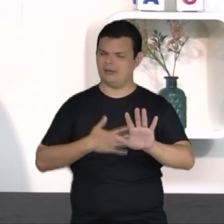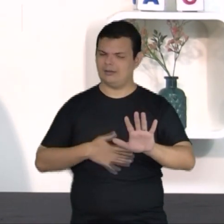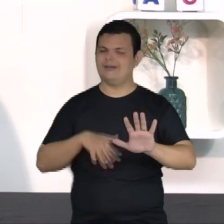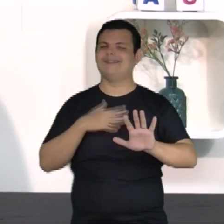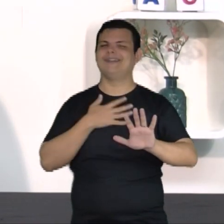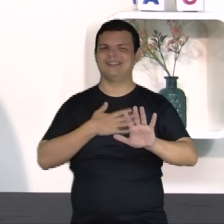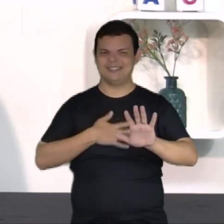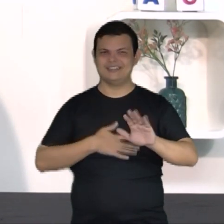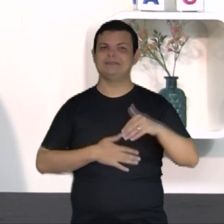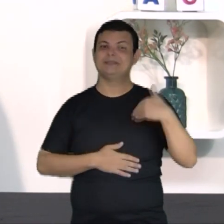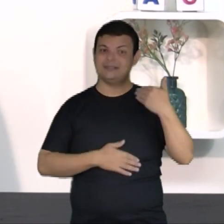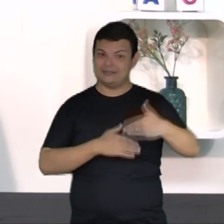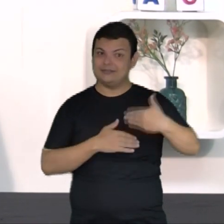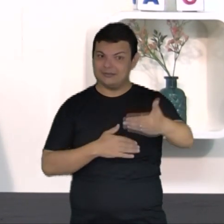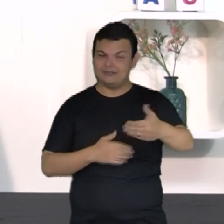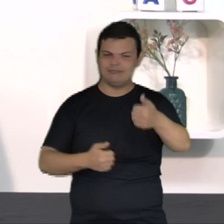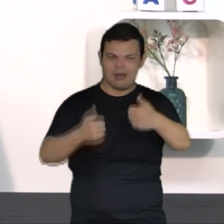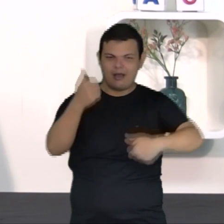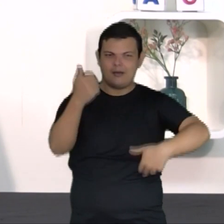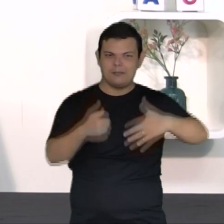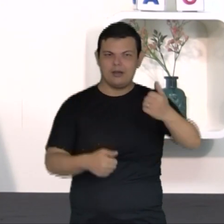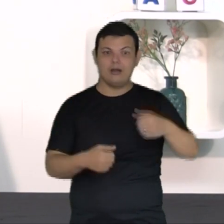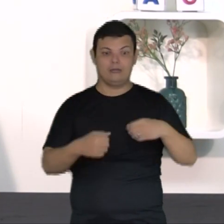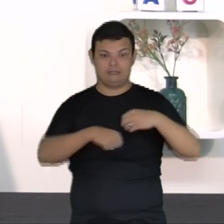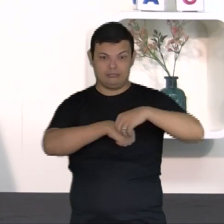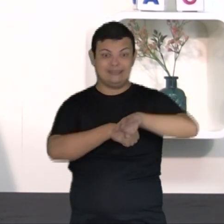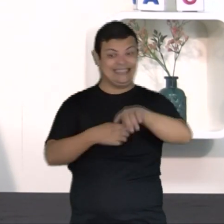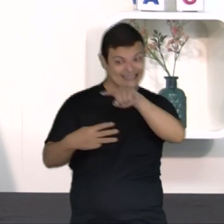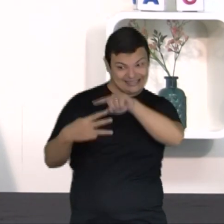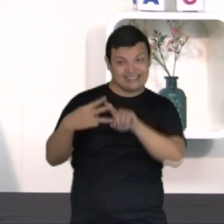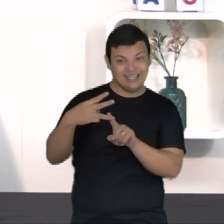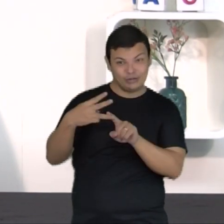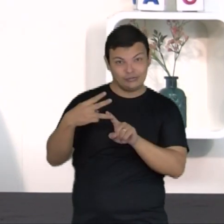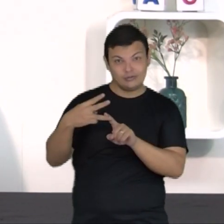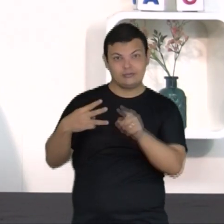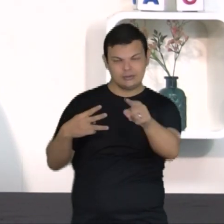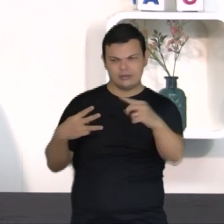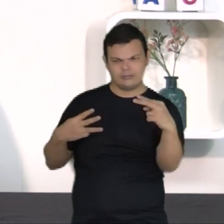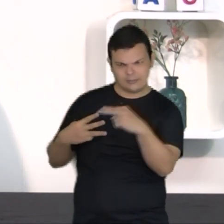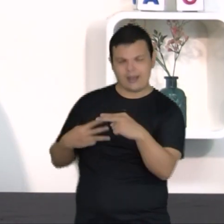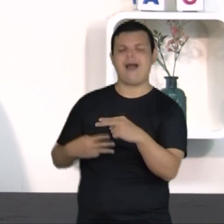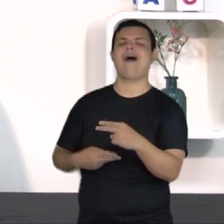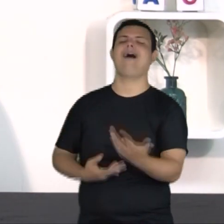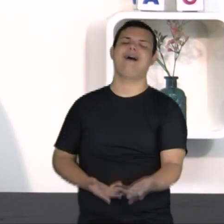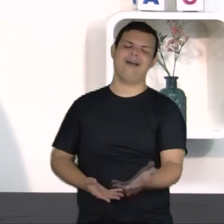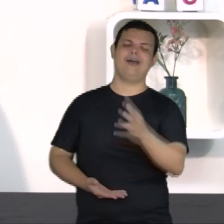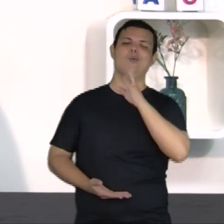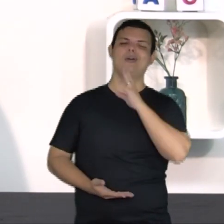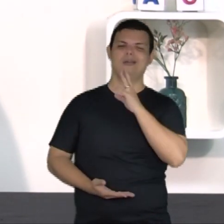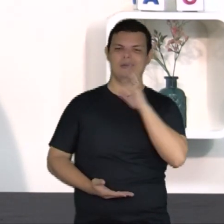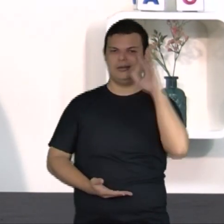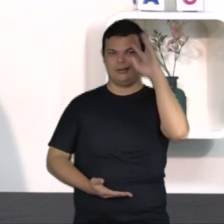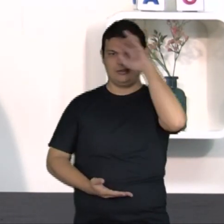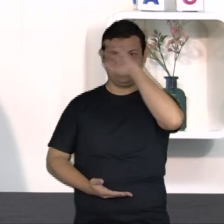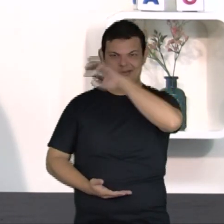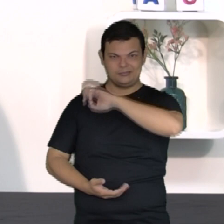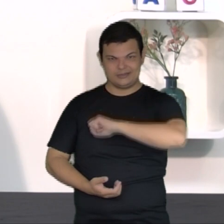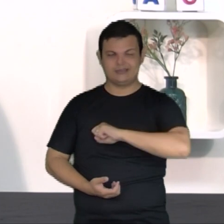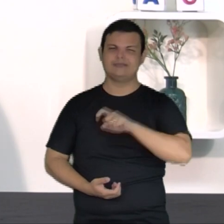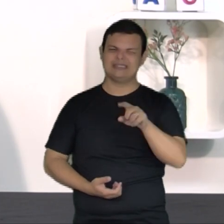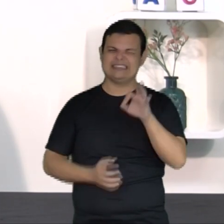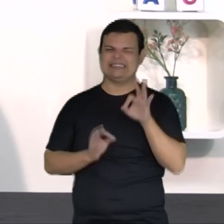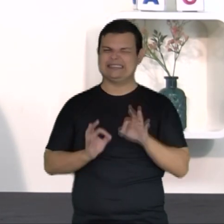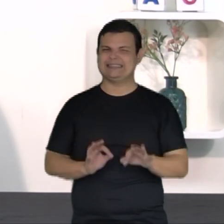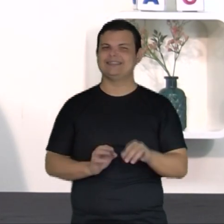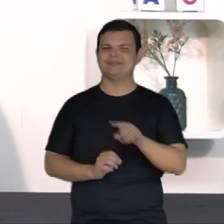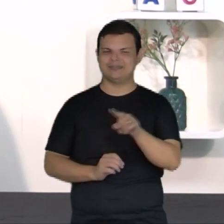fiquem calmos, que daqui a pouco eu trarei 3 poesias visuais para vocês. E aí vocês vão poder conhecer essas poesias e certamente